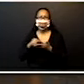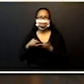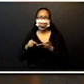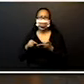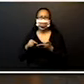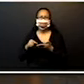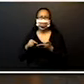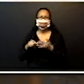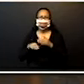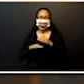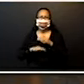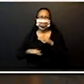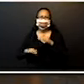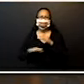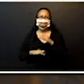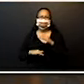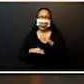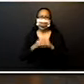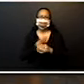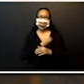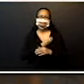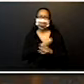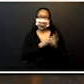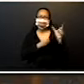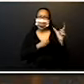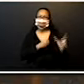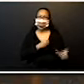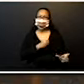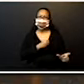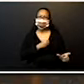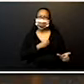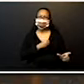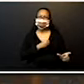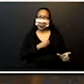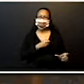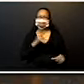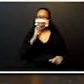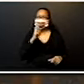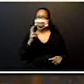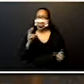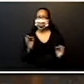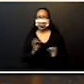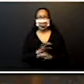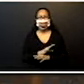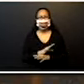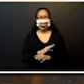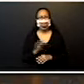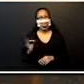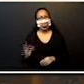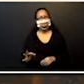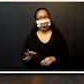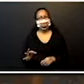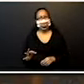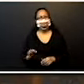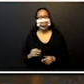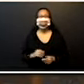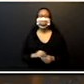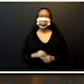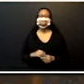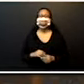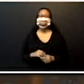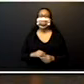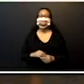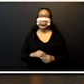primeira coluna, a resposta está pronta, certo? Vamos lá comigo, então. Primeiro